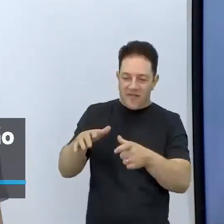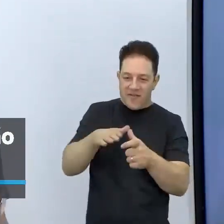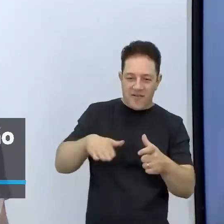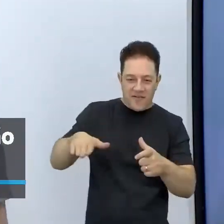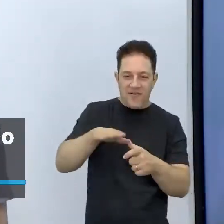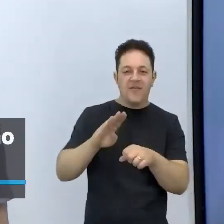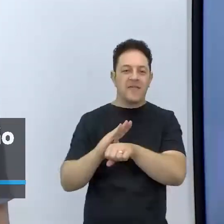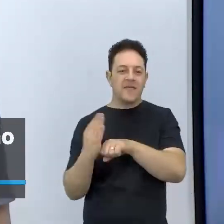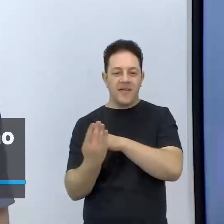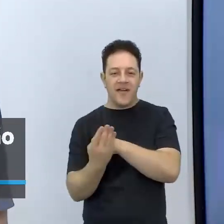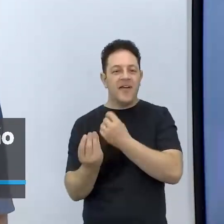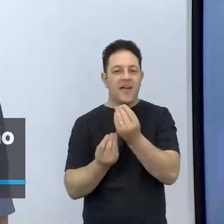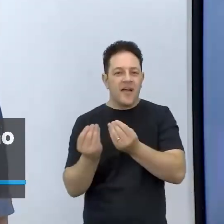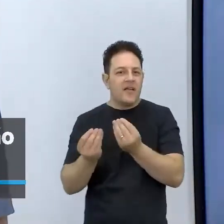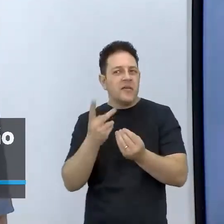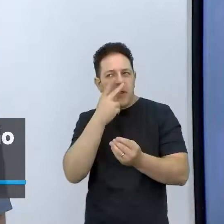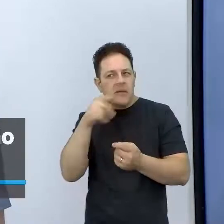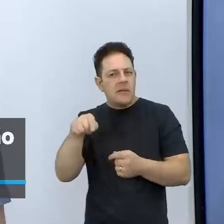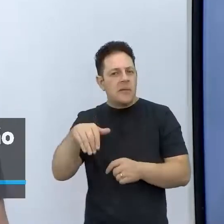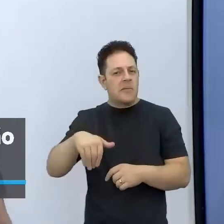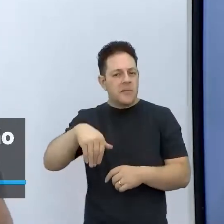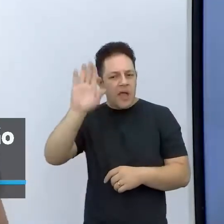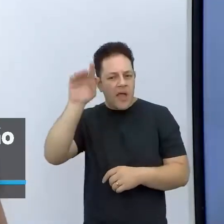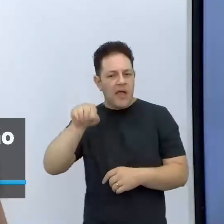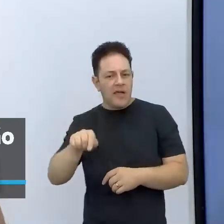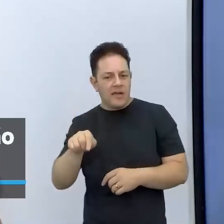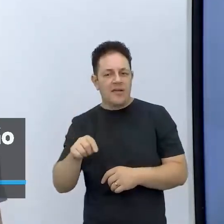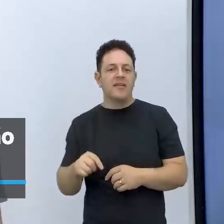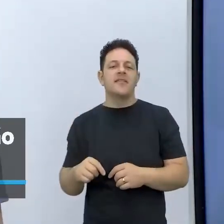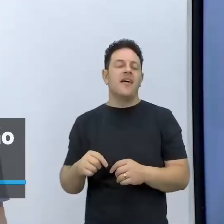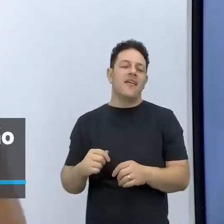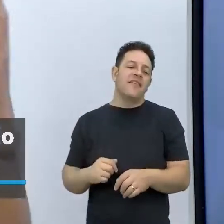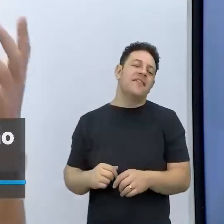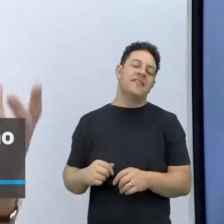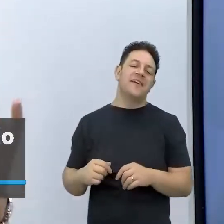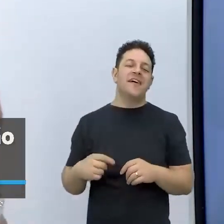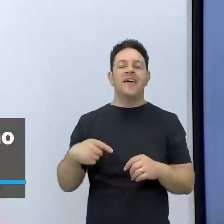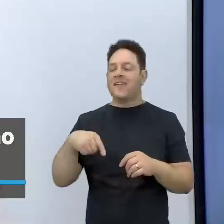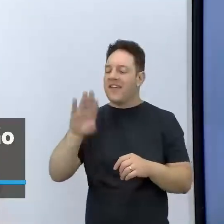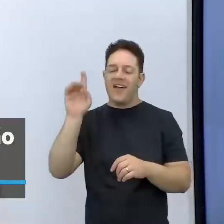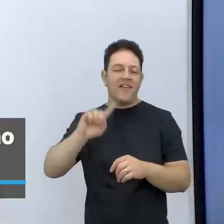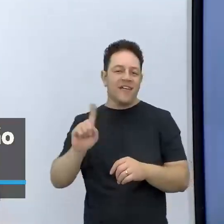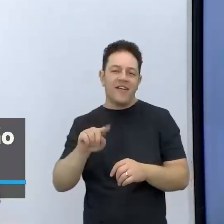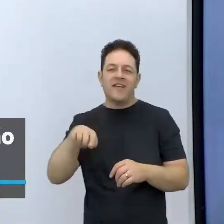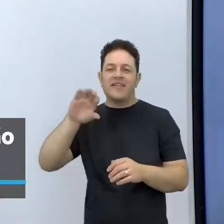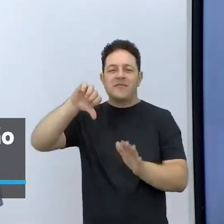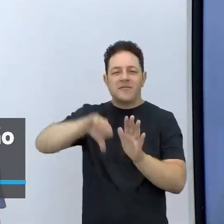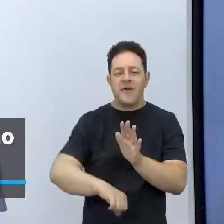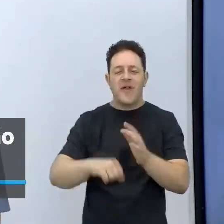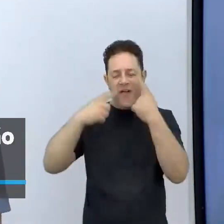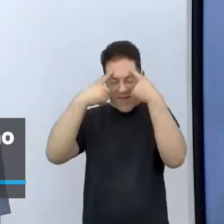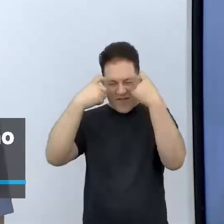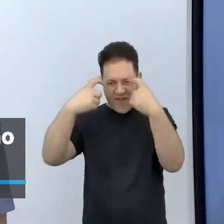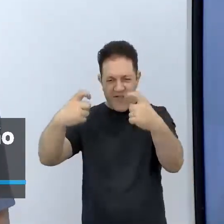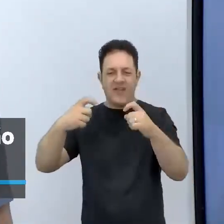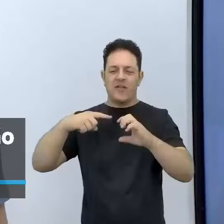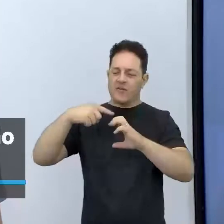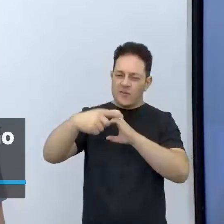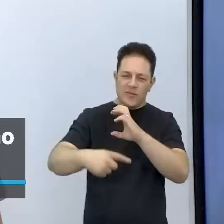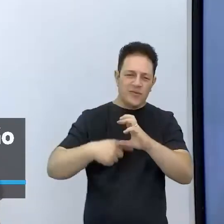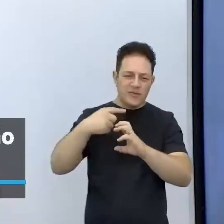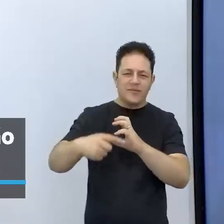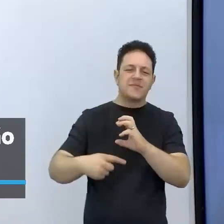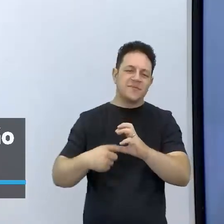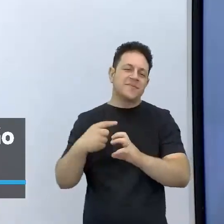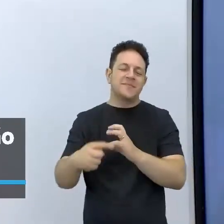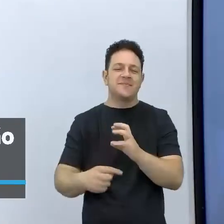era não sei se era o mais ou um dos com pior índice aí de criminalidade no mundo. Eu acho que era o